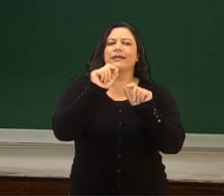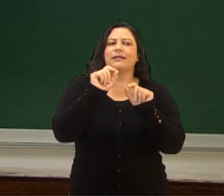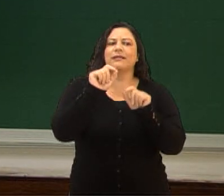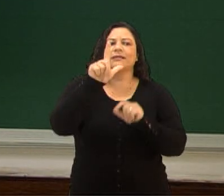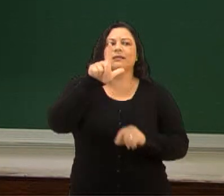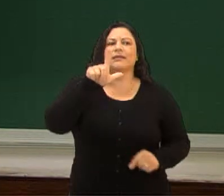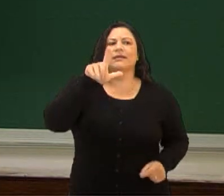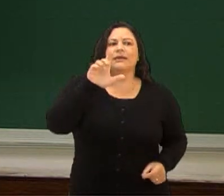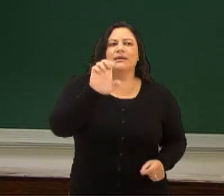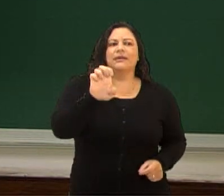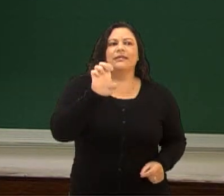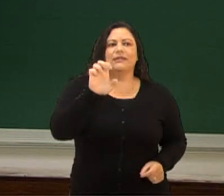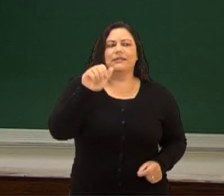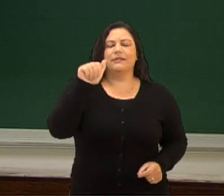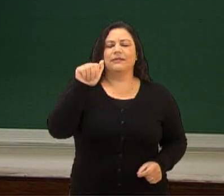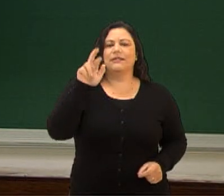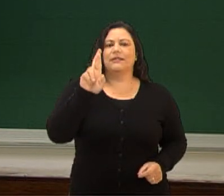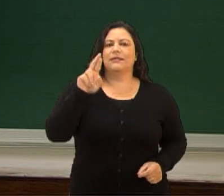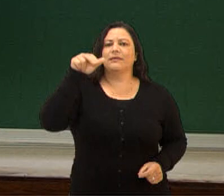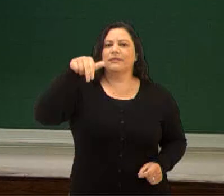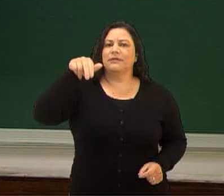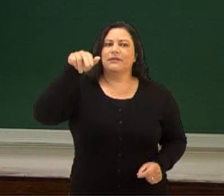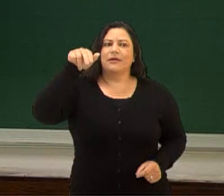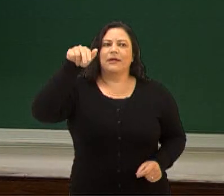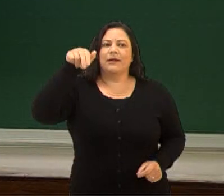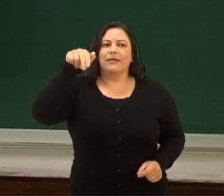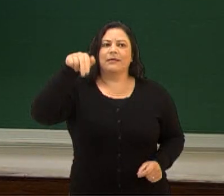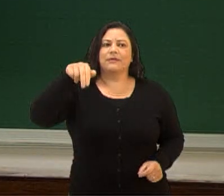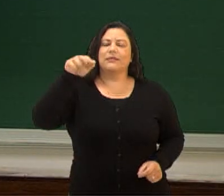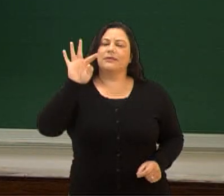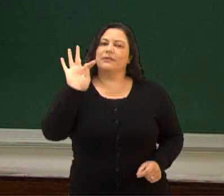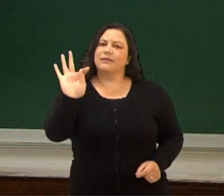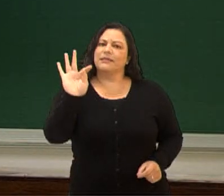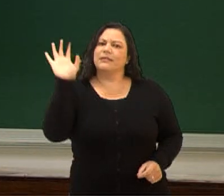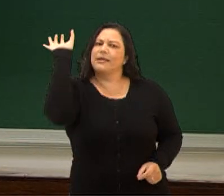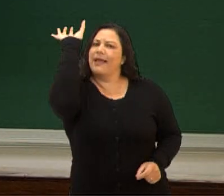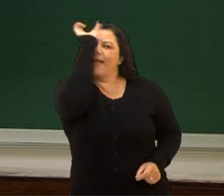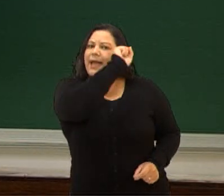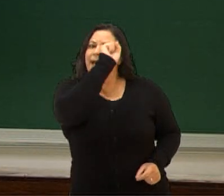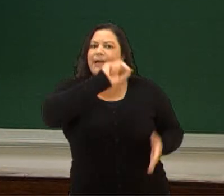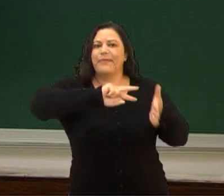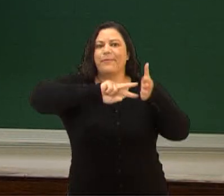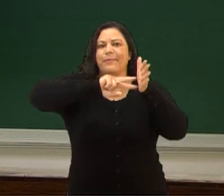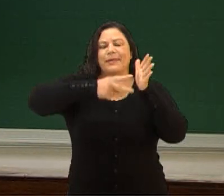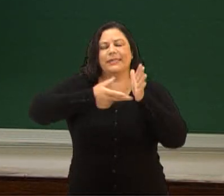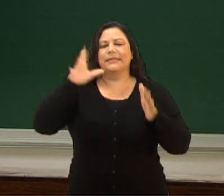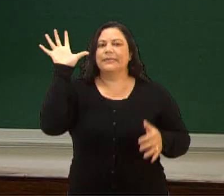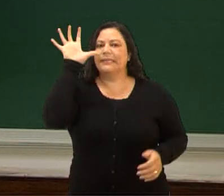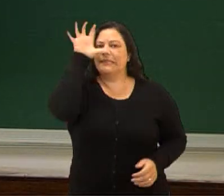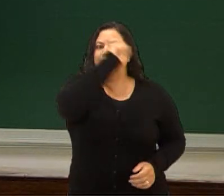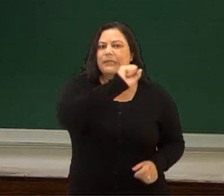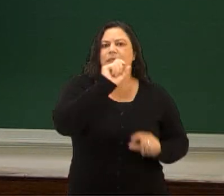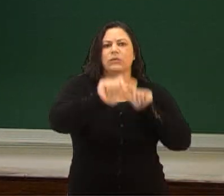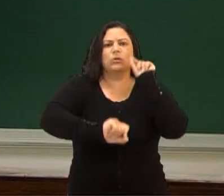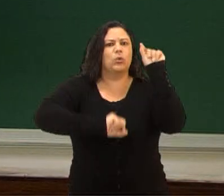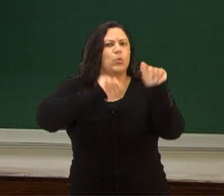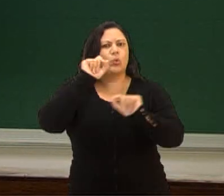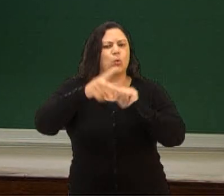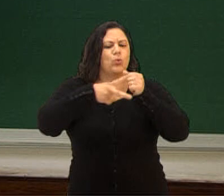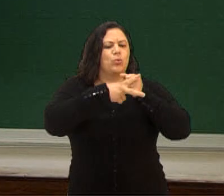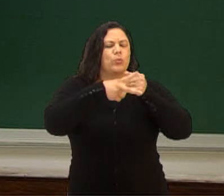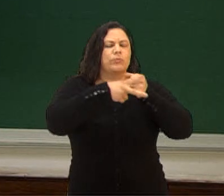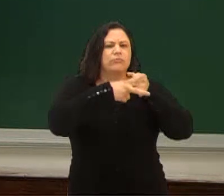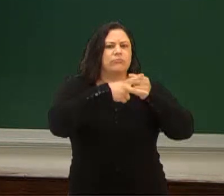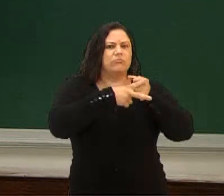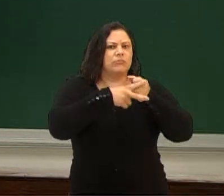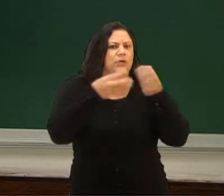o particípio passado do verbo learn, aprender. Como que eu faço para consultar um verbo e saber como que ele fica